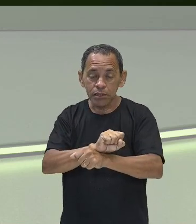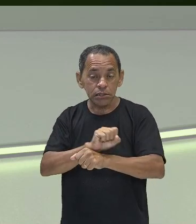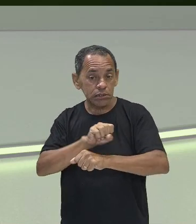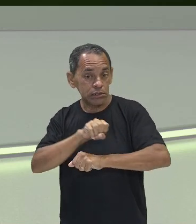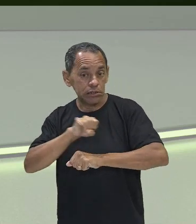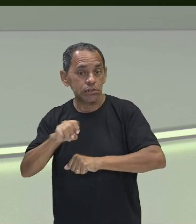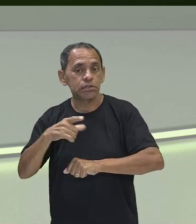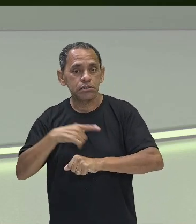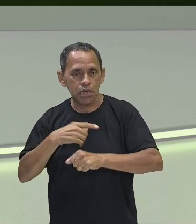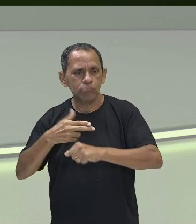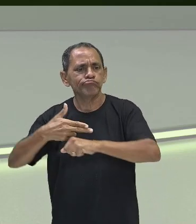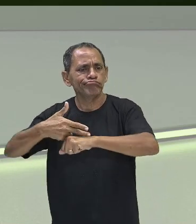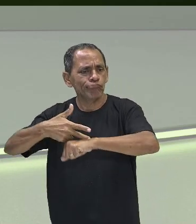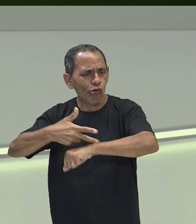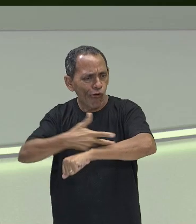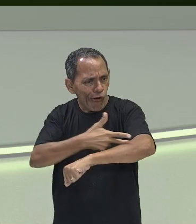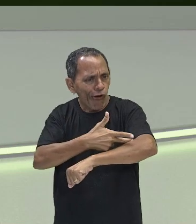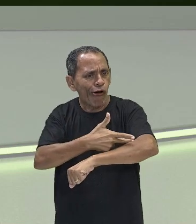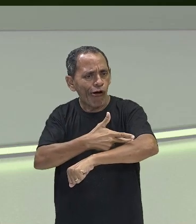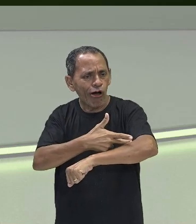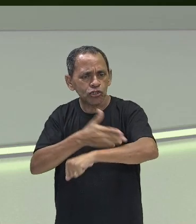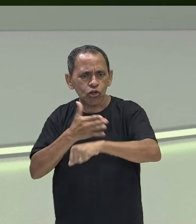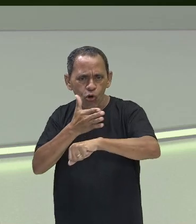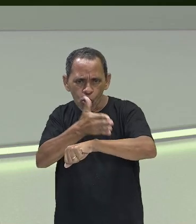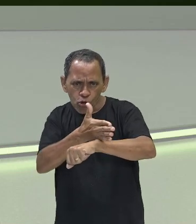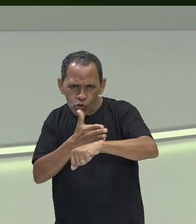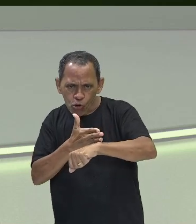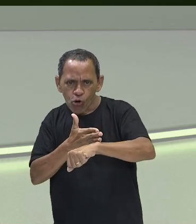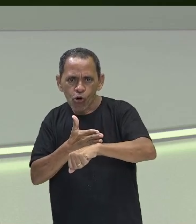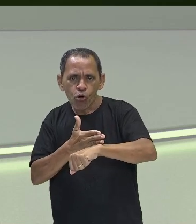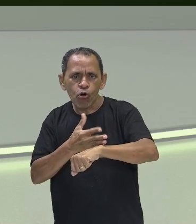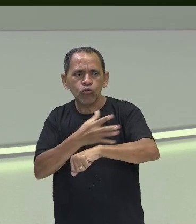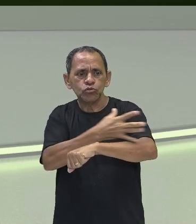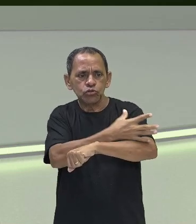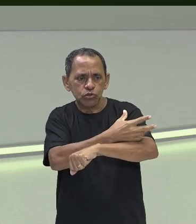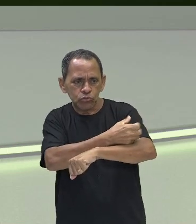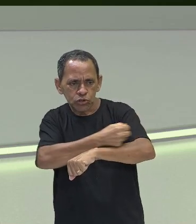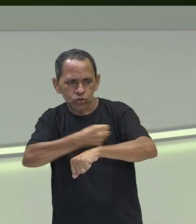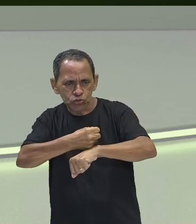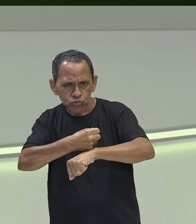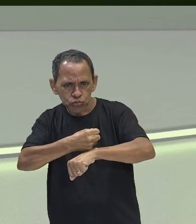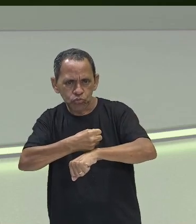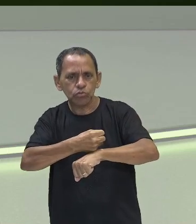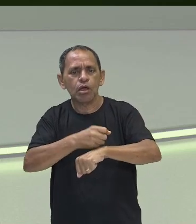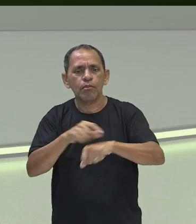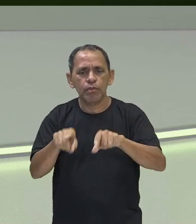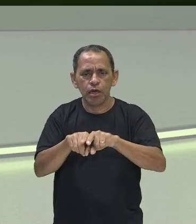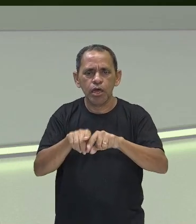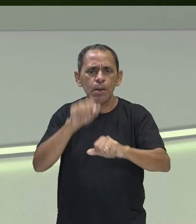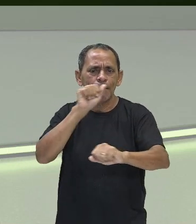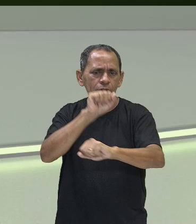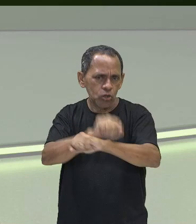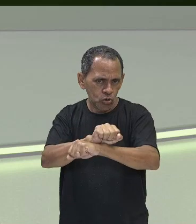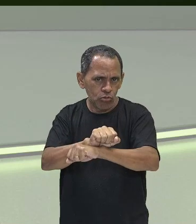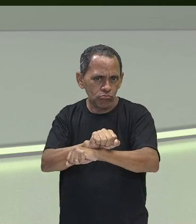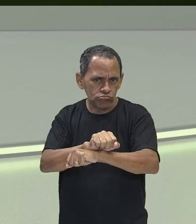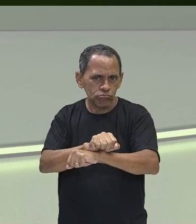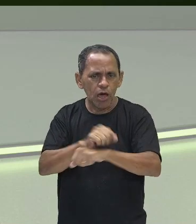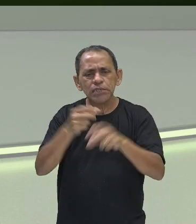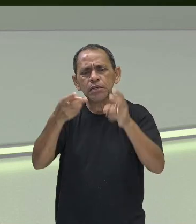de um tempo, você perceber que aquele sangue coagulou, estancou, paralisou,